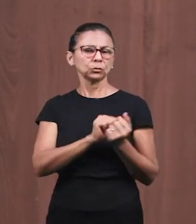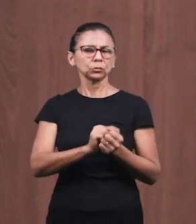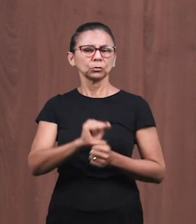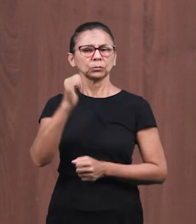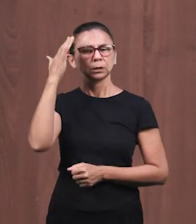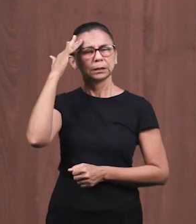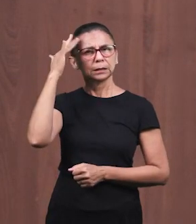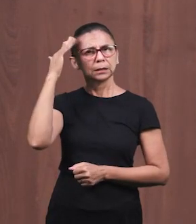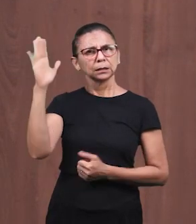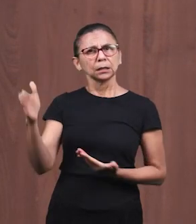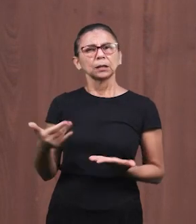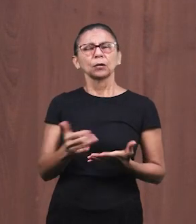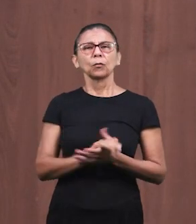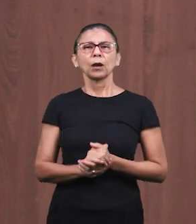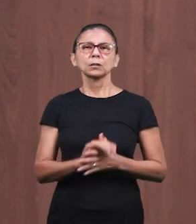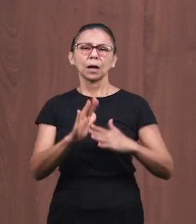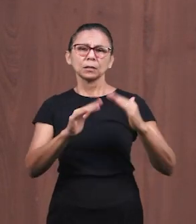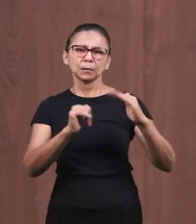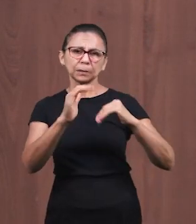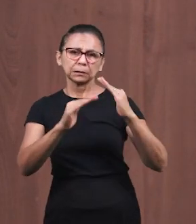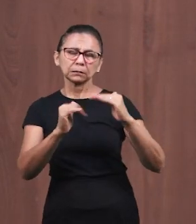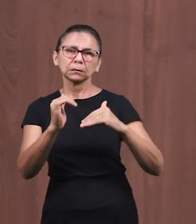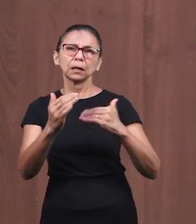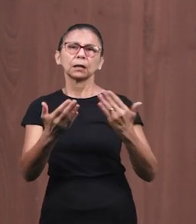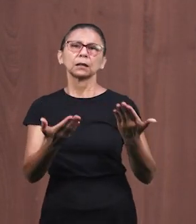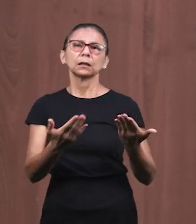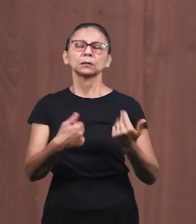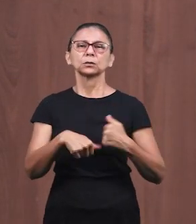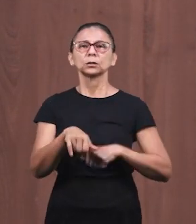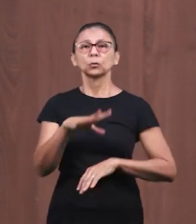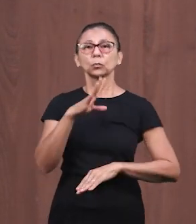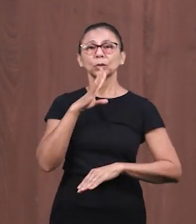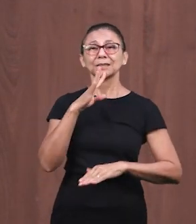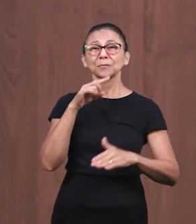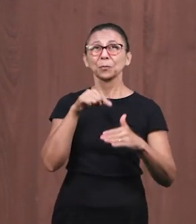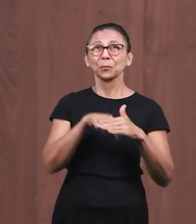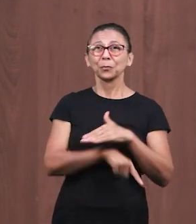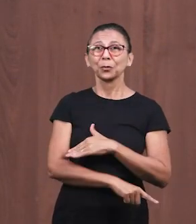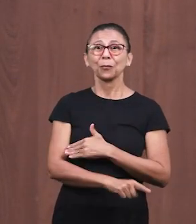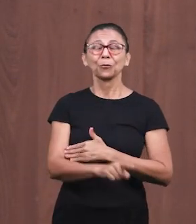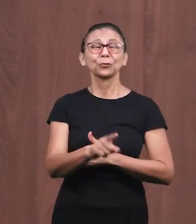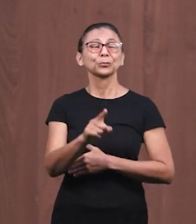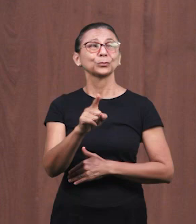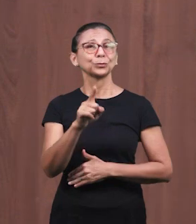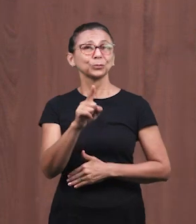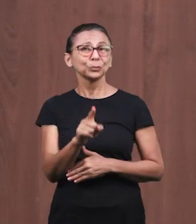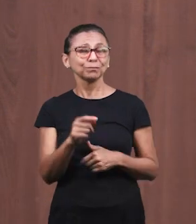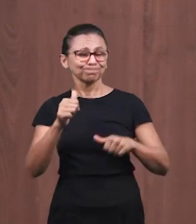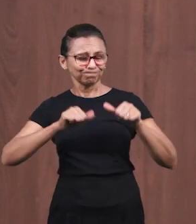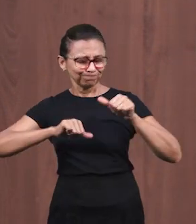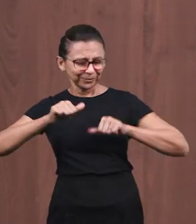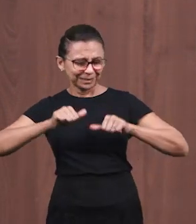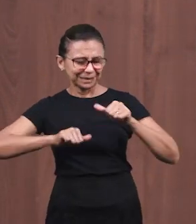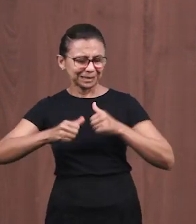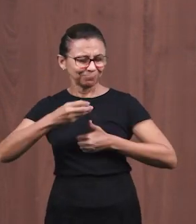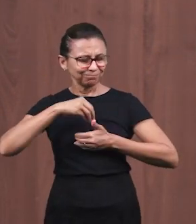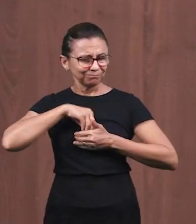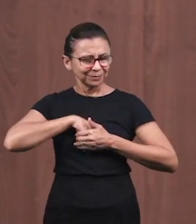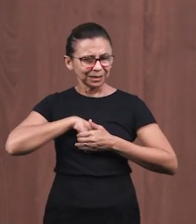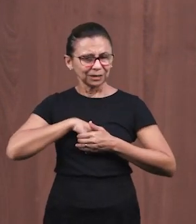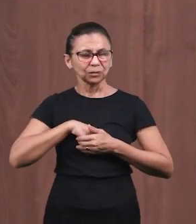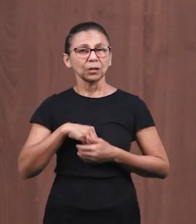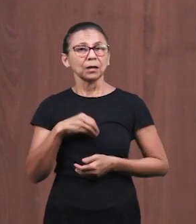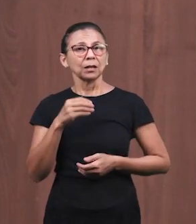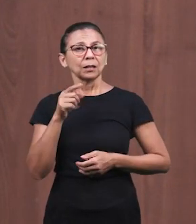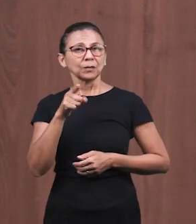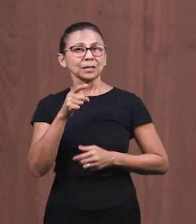entender quais são as afinidades dele, pois ter um conhecimento profundo sobre si mesmo, com certeza,